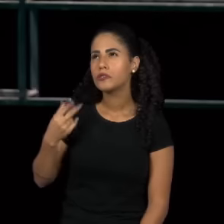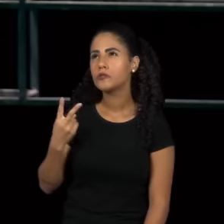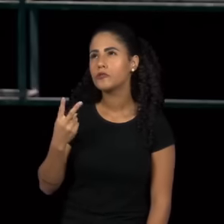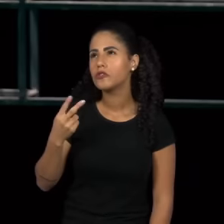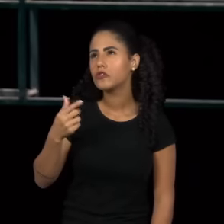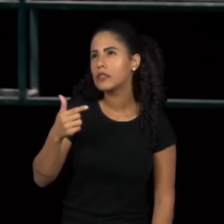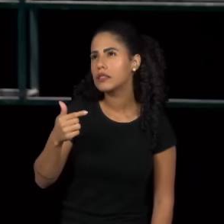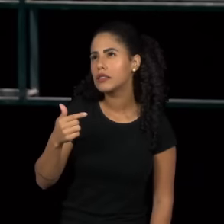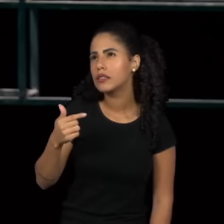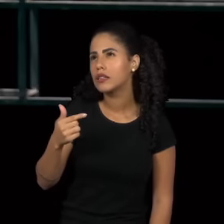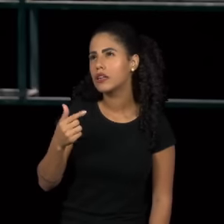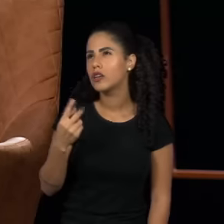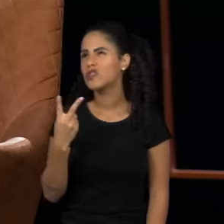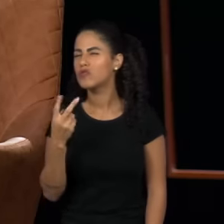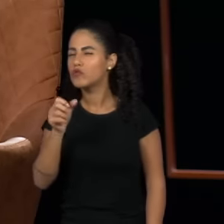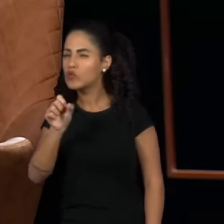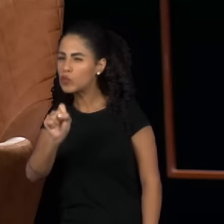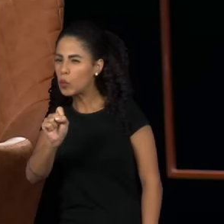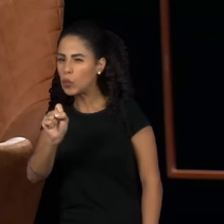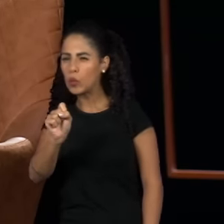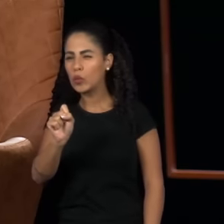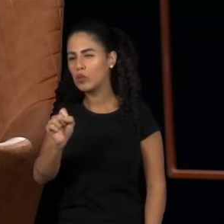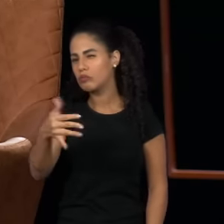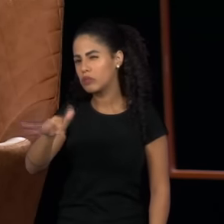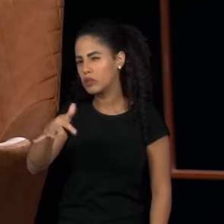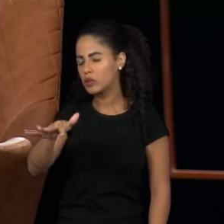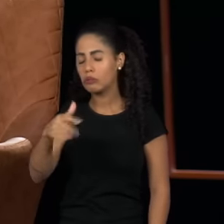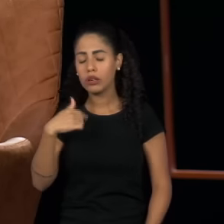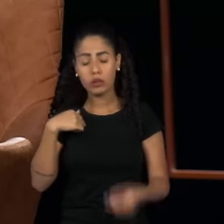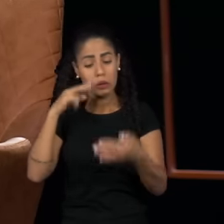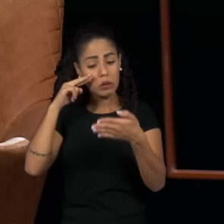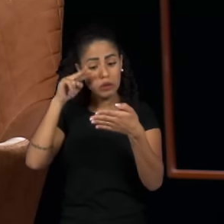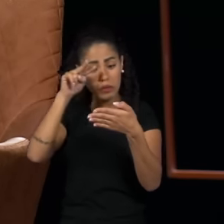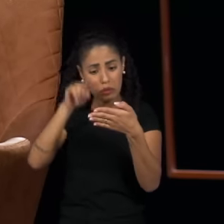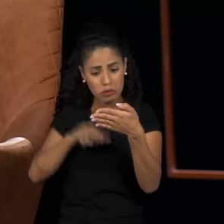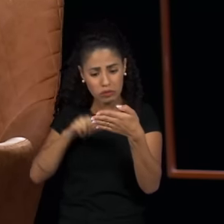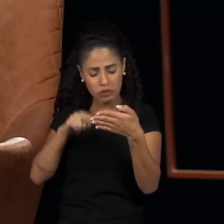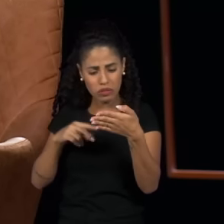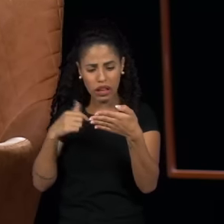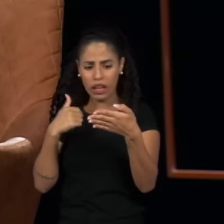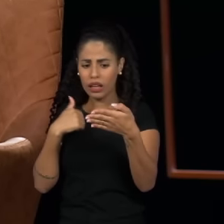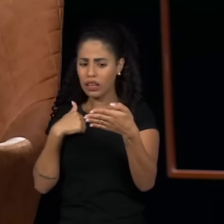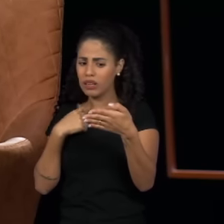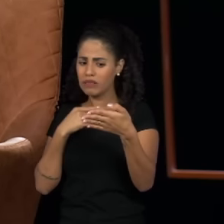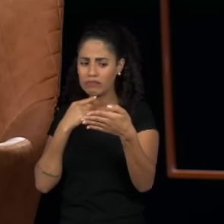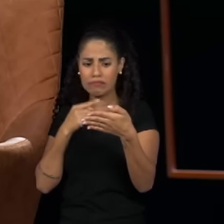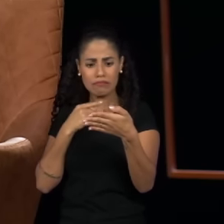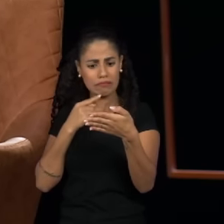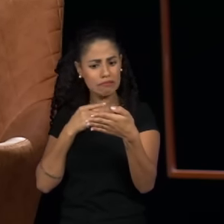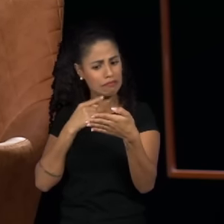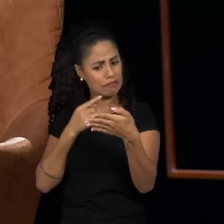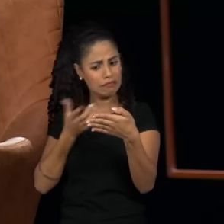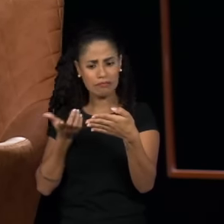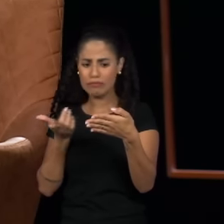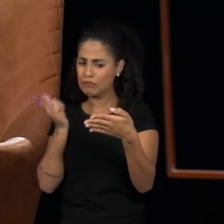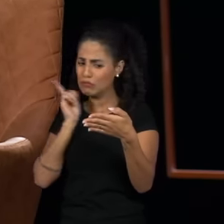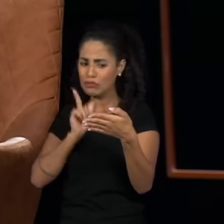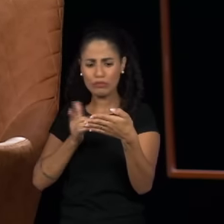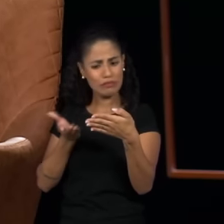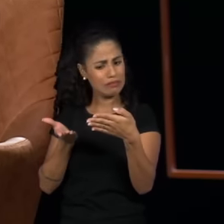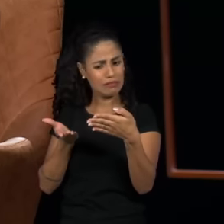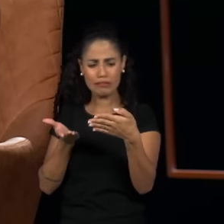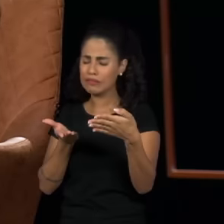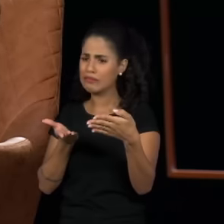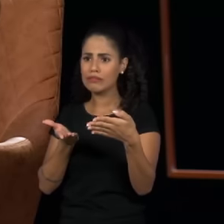ou 28. Era uma coisa, tudo era muito novo para mim. Eu não sabia se eu ia dar conta realmente, né?